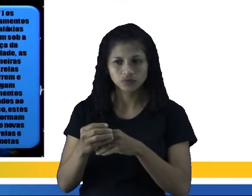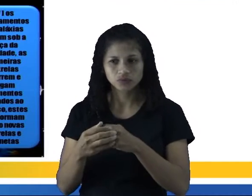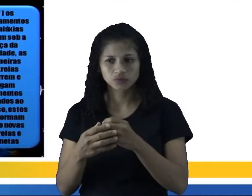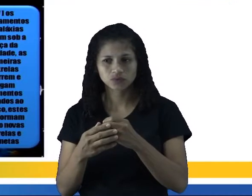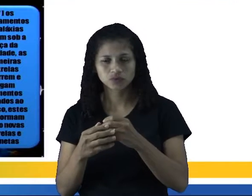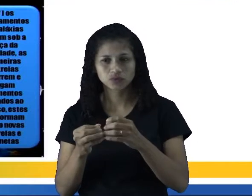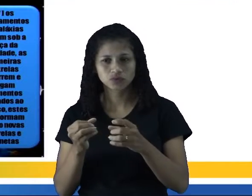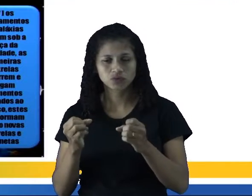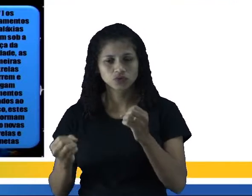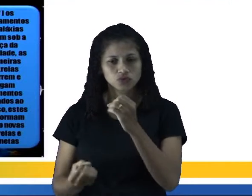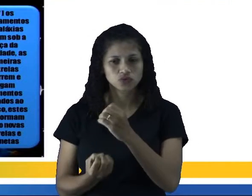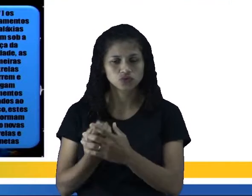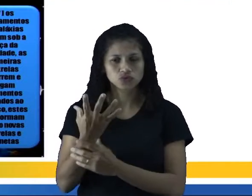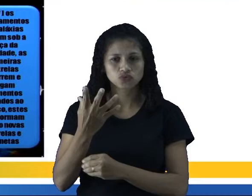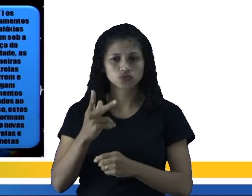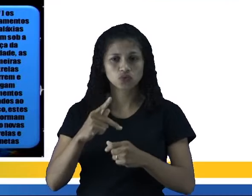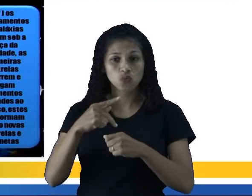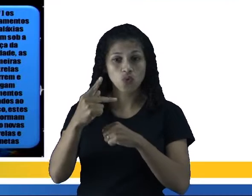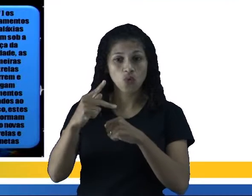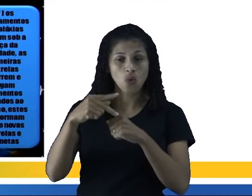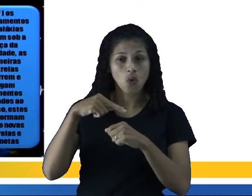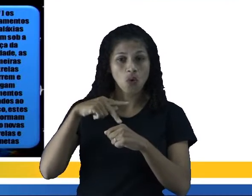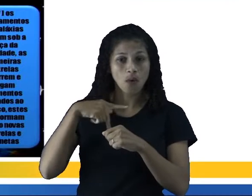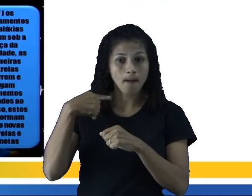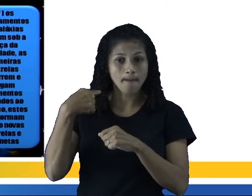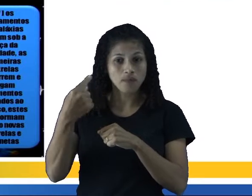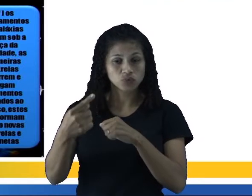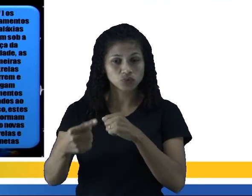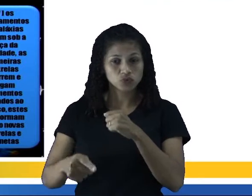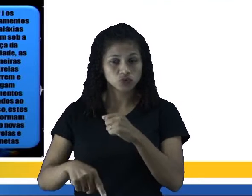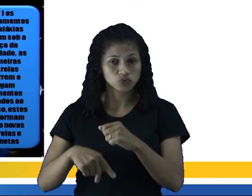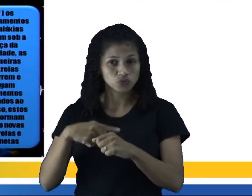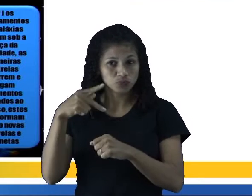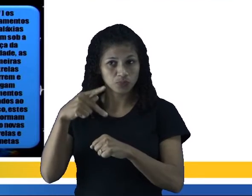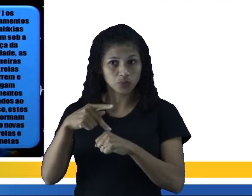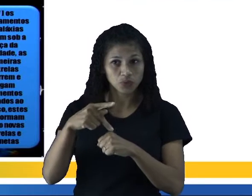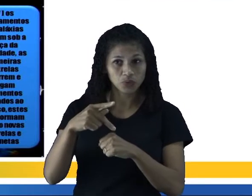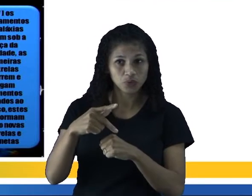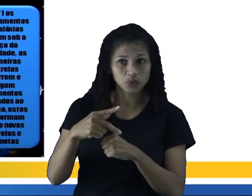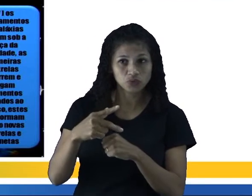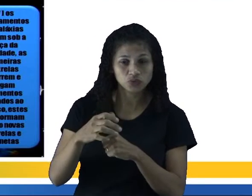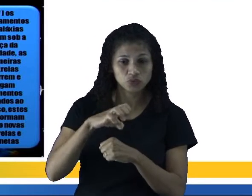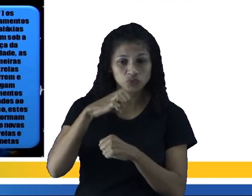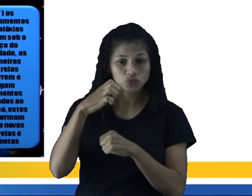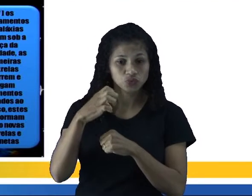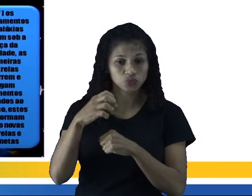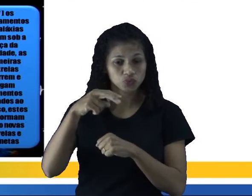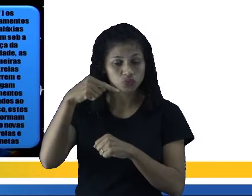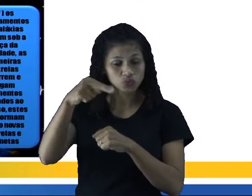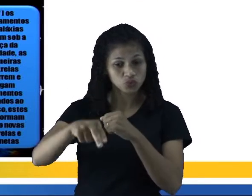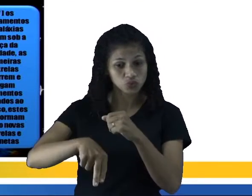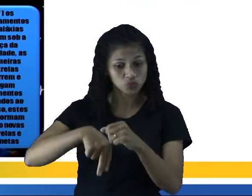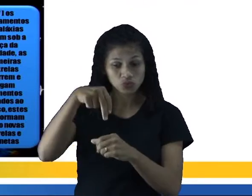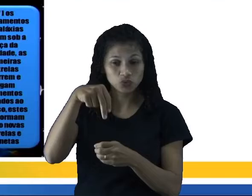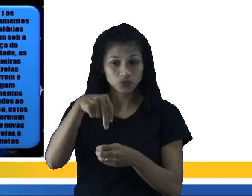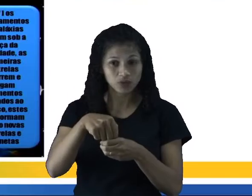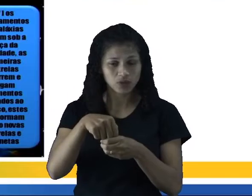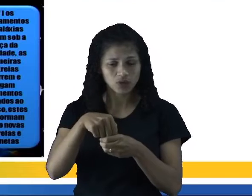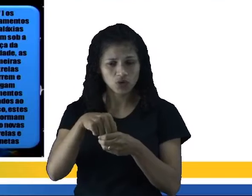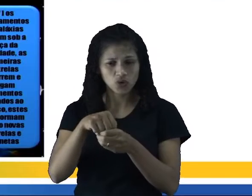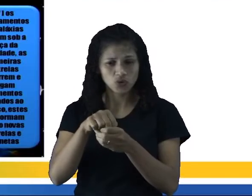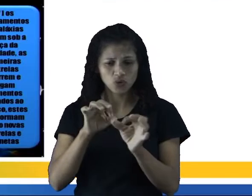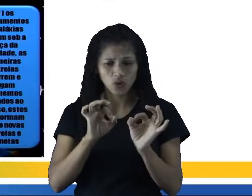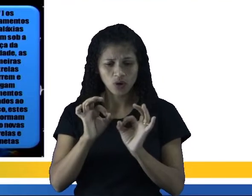prótons e nêutrons, né? Então, eles se uniram formando os prótons e os nêutrons, que se uniram formando ali o núcleo, né? O